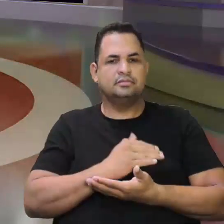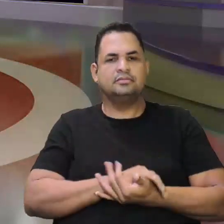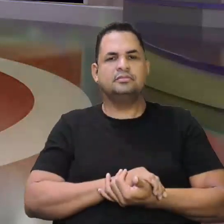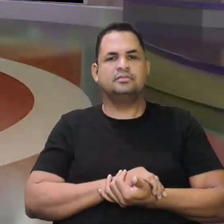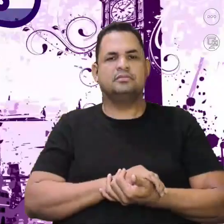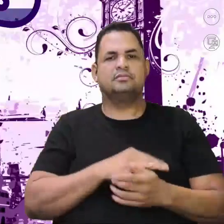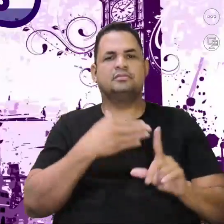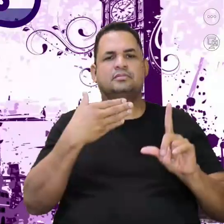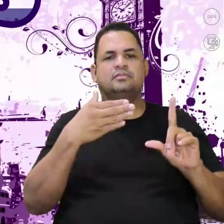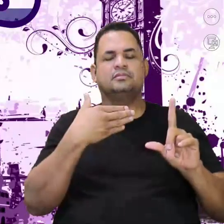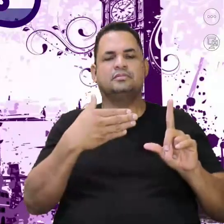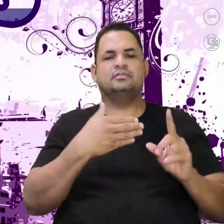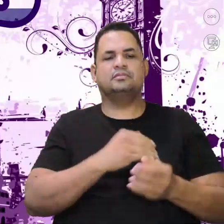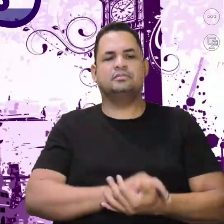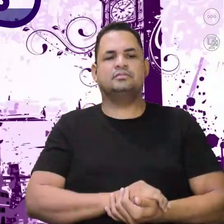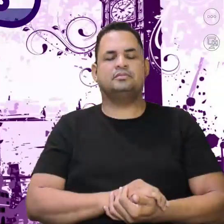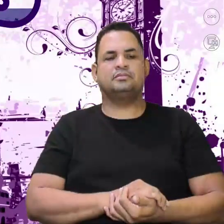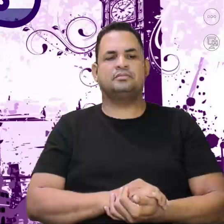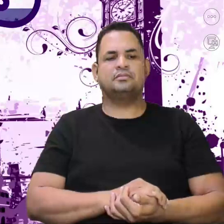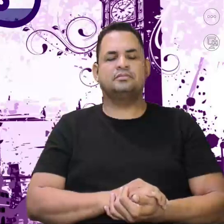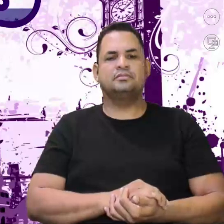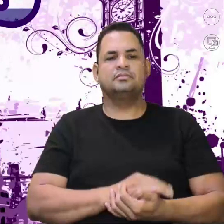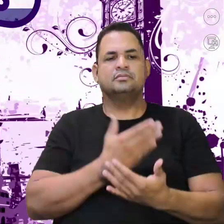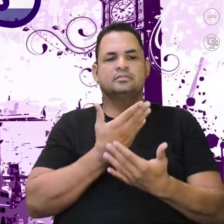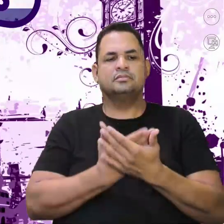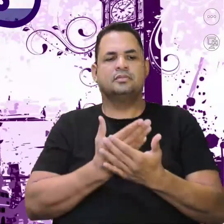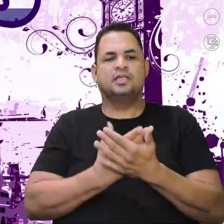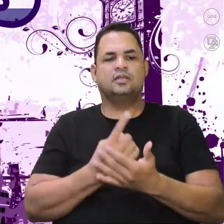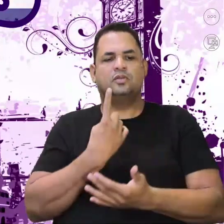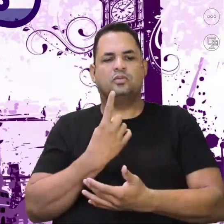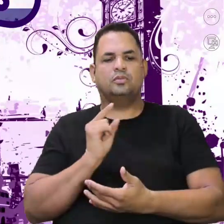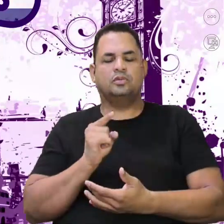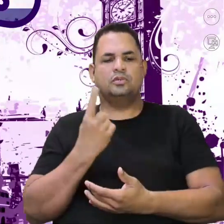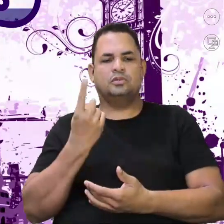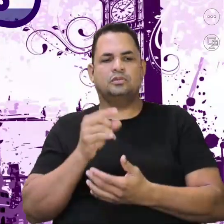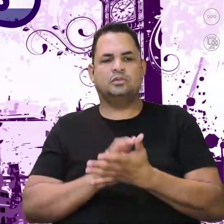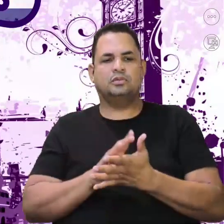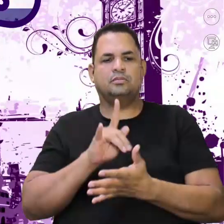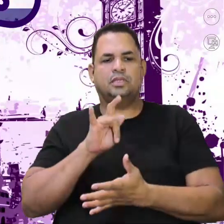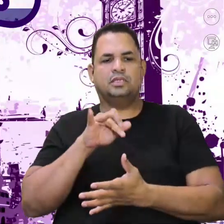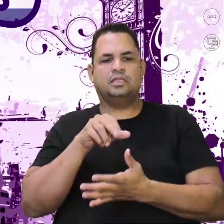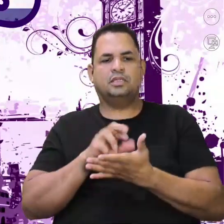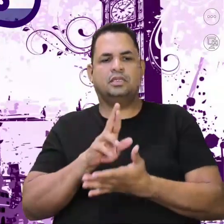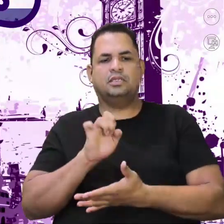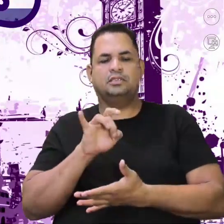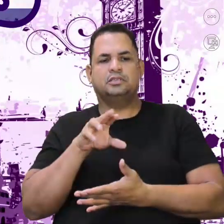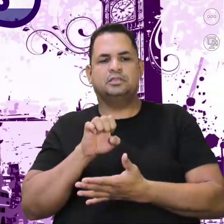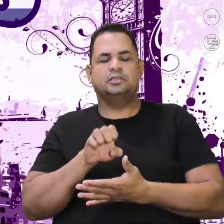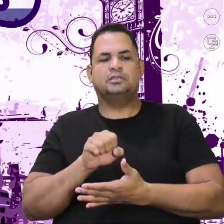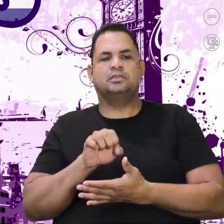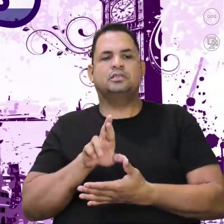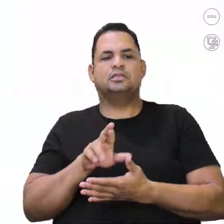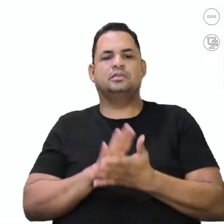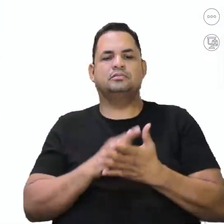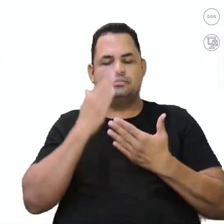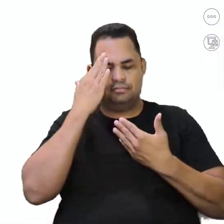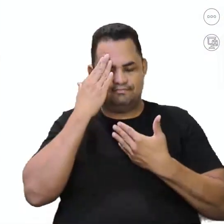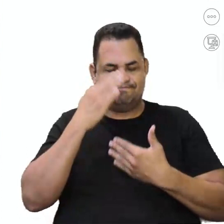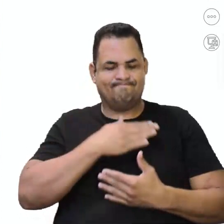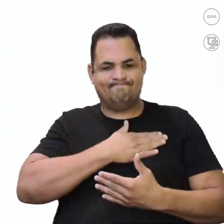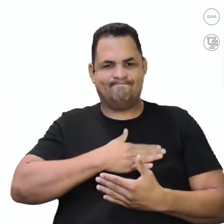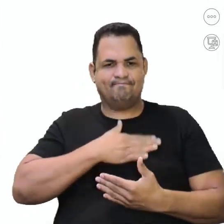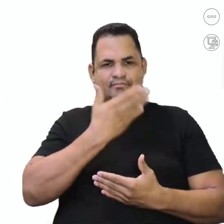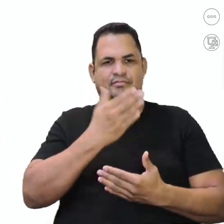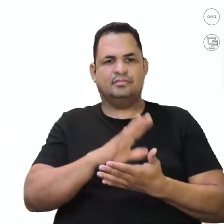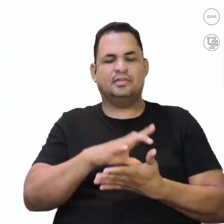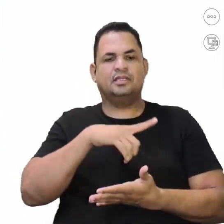para a tela. Olha aí, aula 1.1 com a Patrícia Rechier, Teacher, it's a pleasure, é um prazer. E